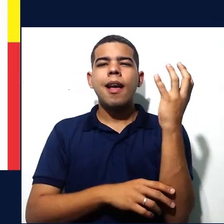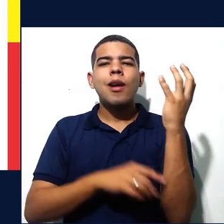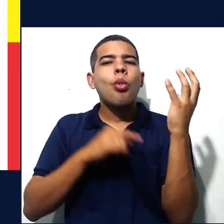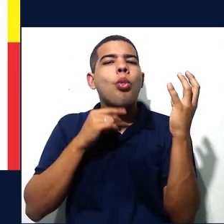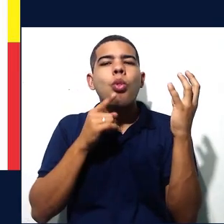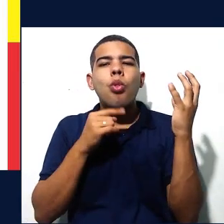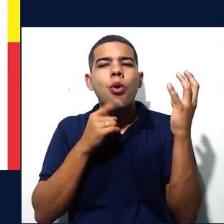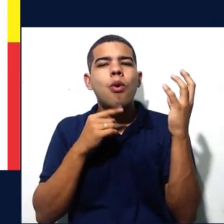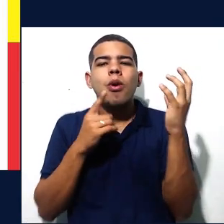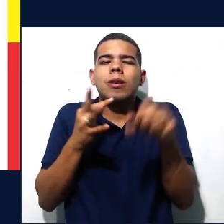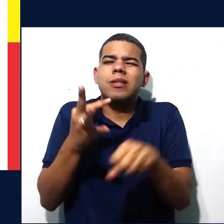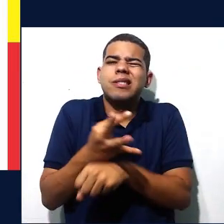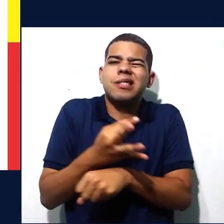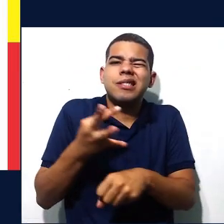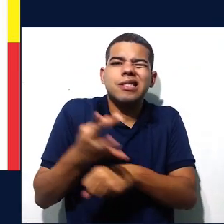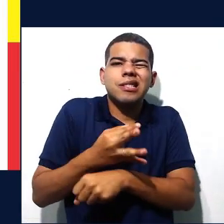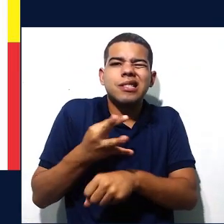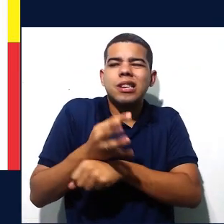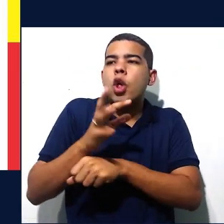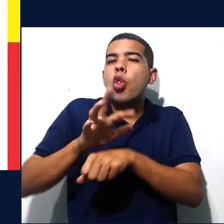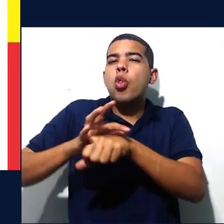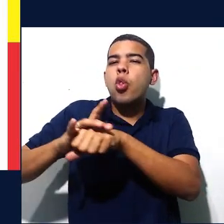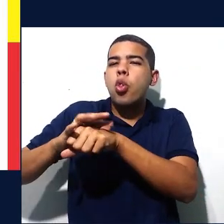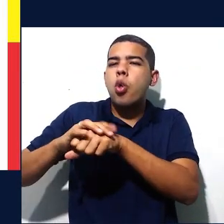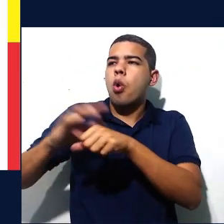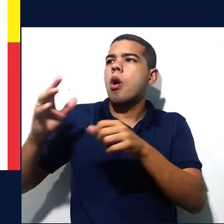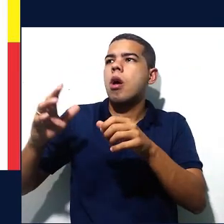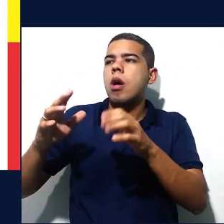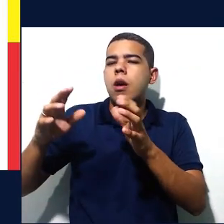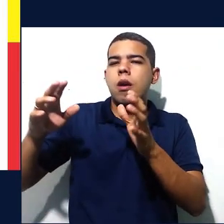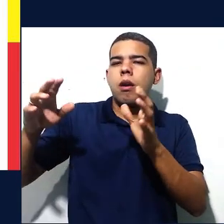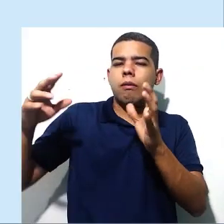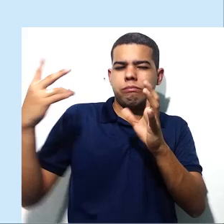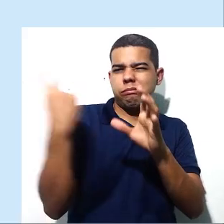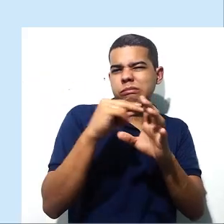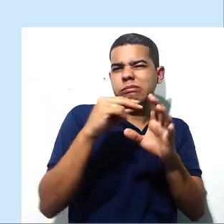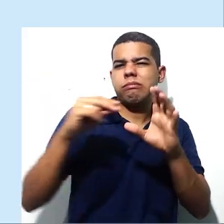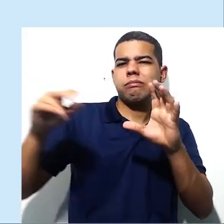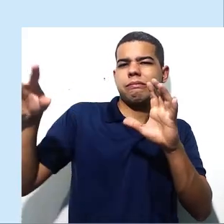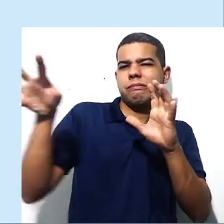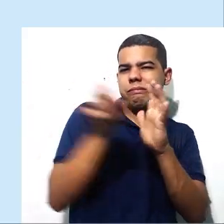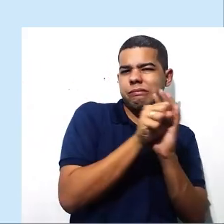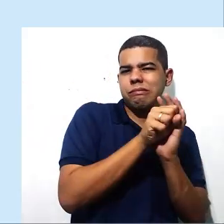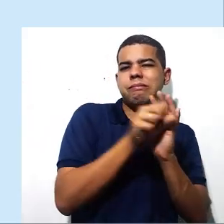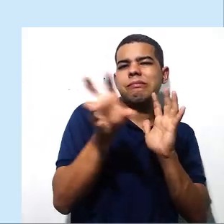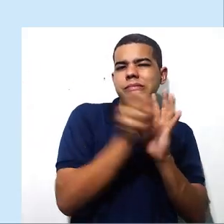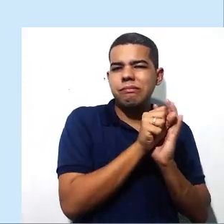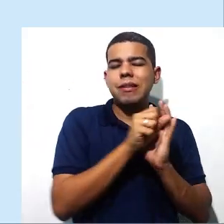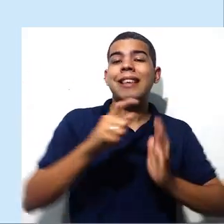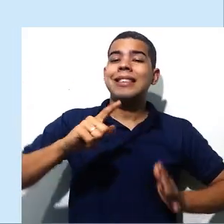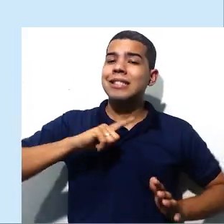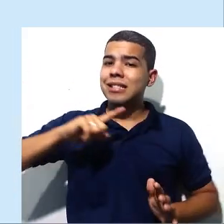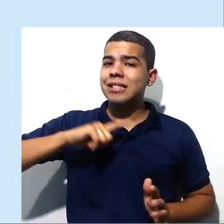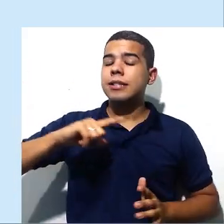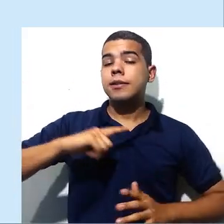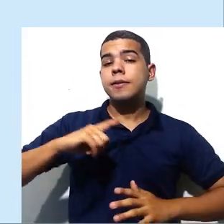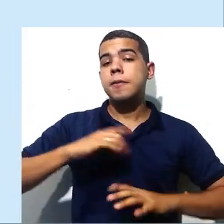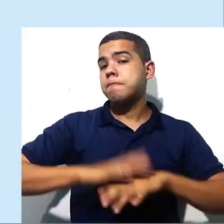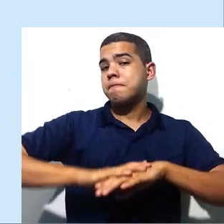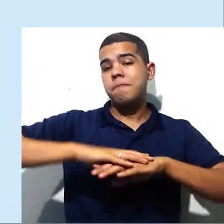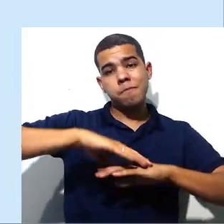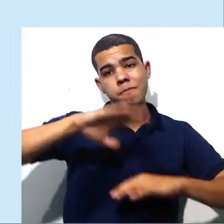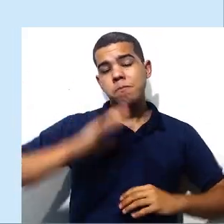sua resistência a doenças e pragas e etc., quando elas estão expostas à